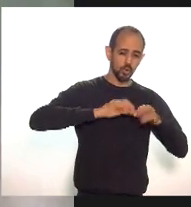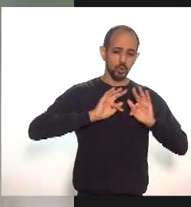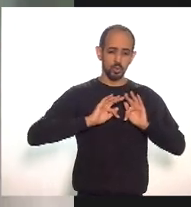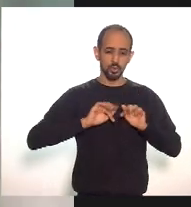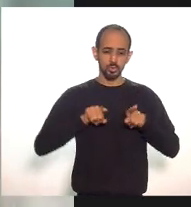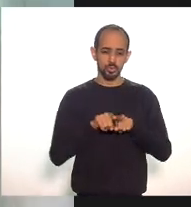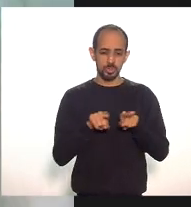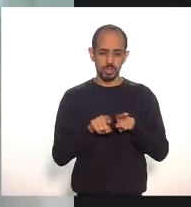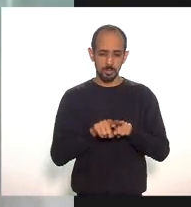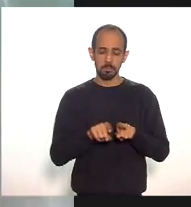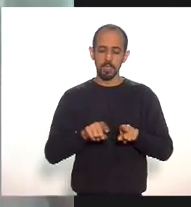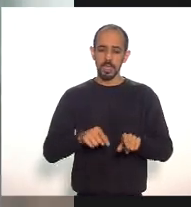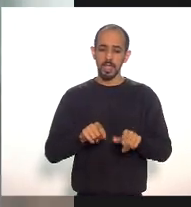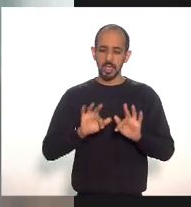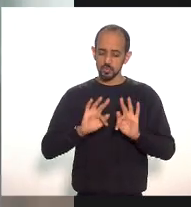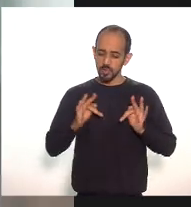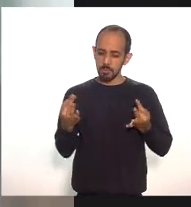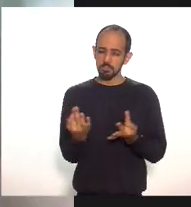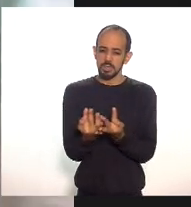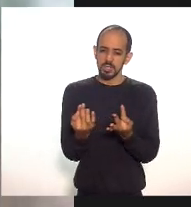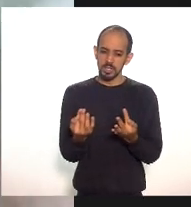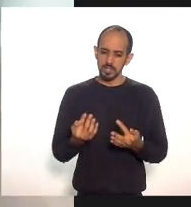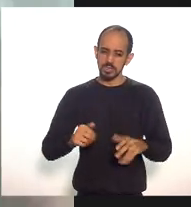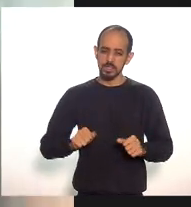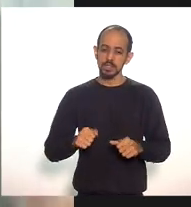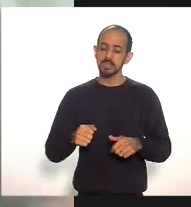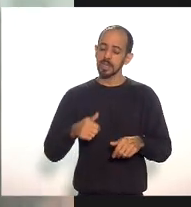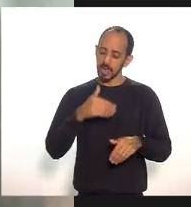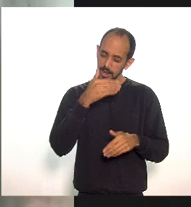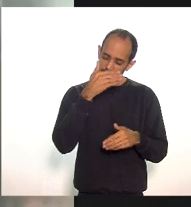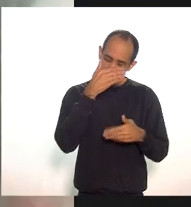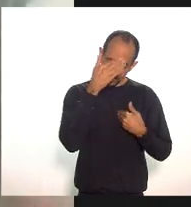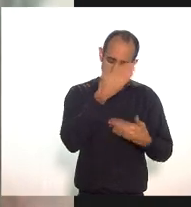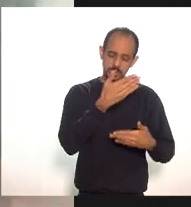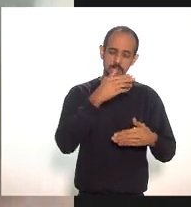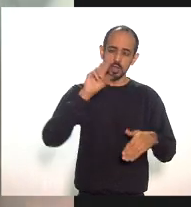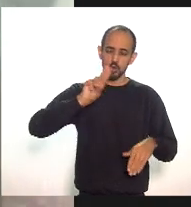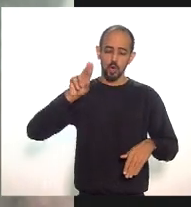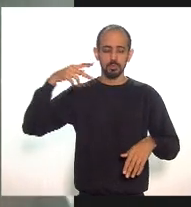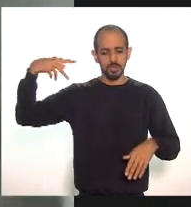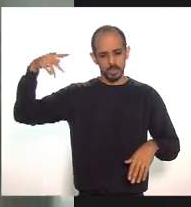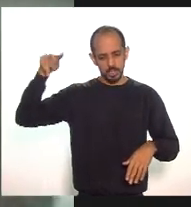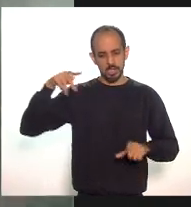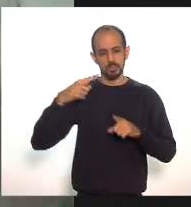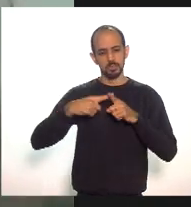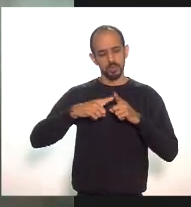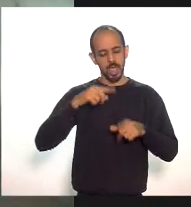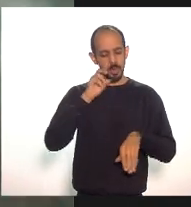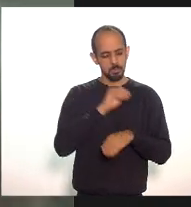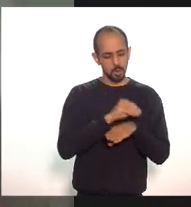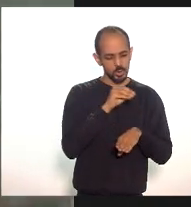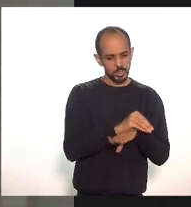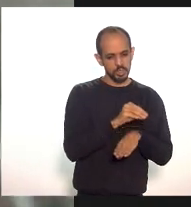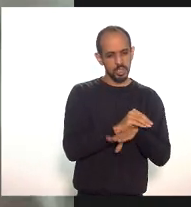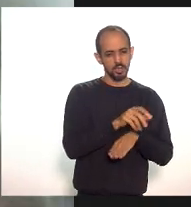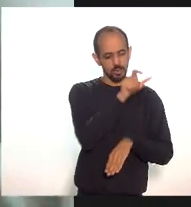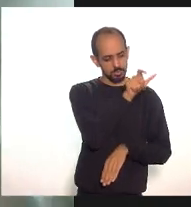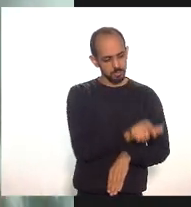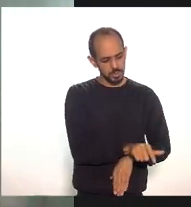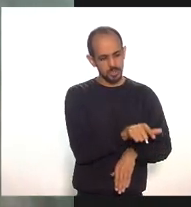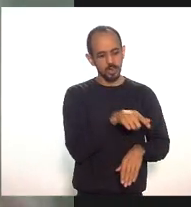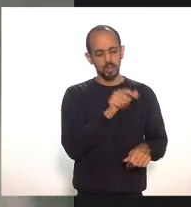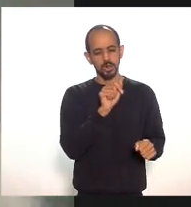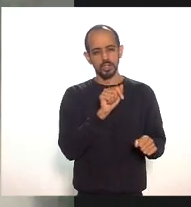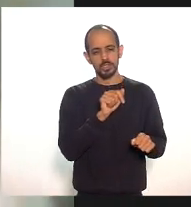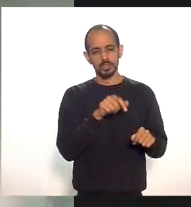gentileza a sensatez de aprovar as leis como temos feito protegendo as pessoas para proteger o cidadão